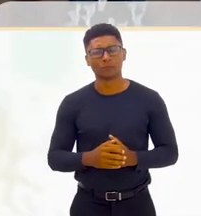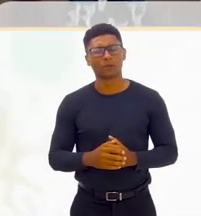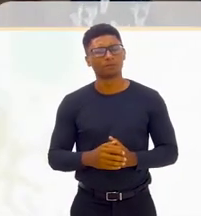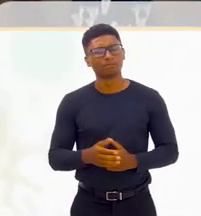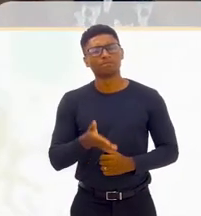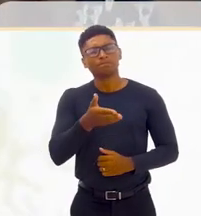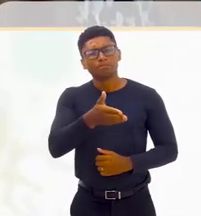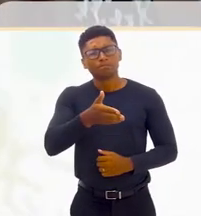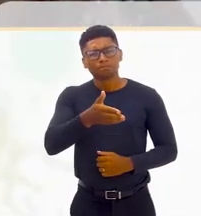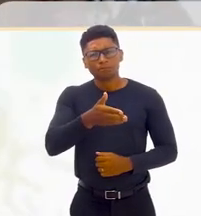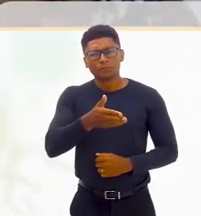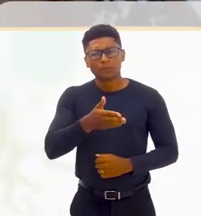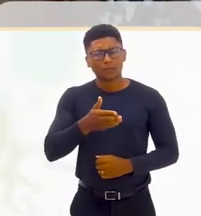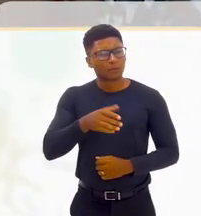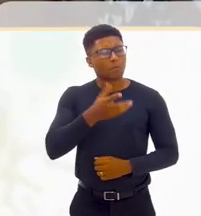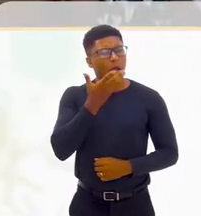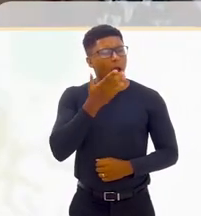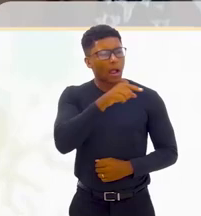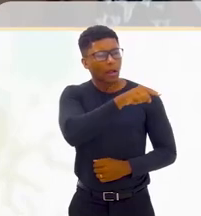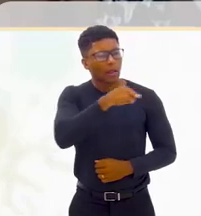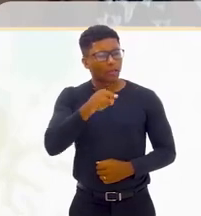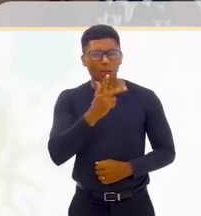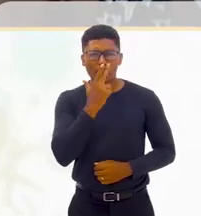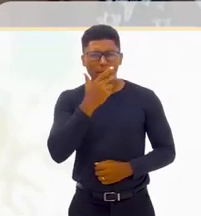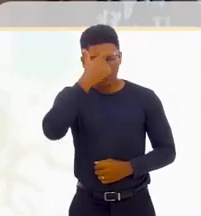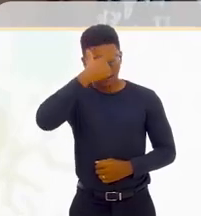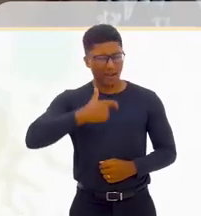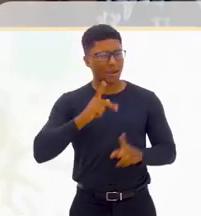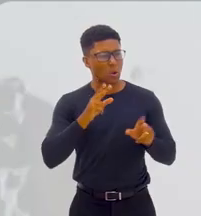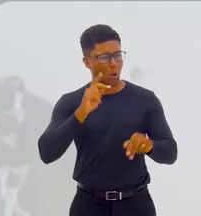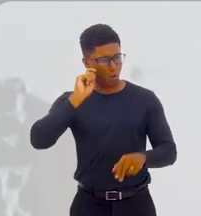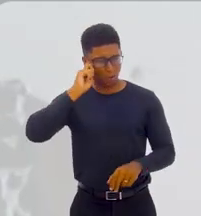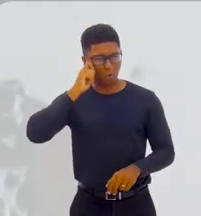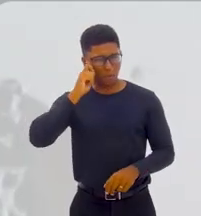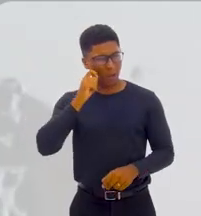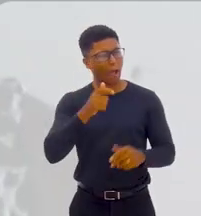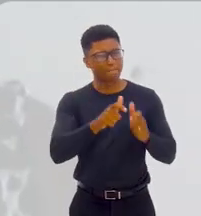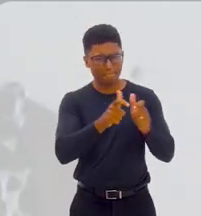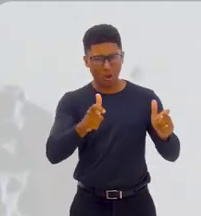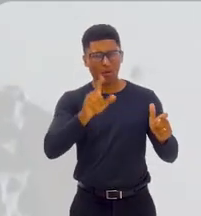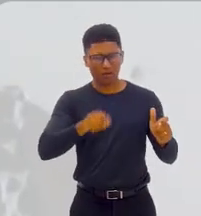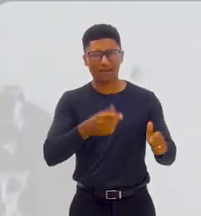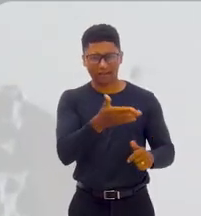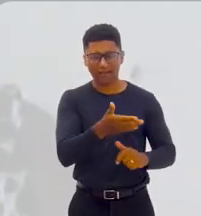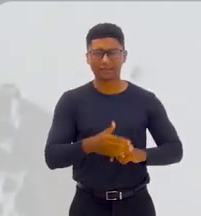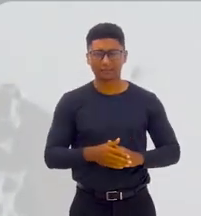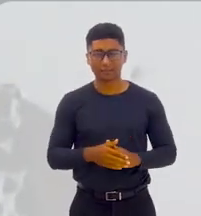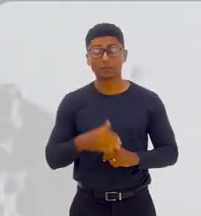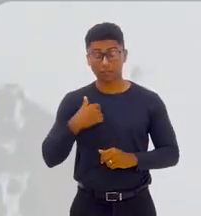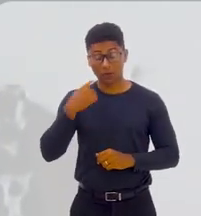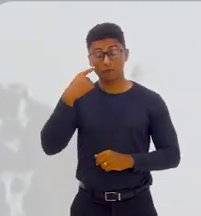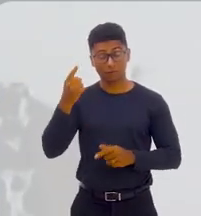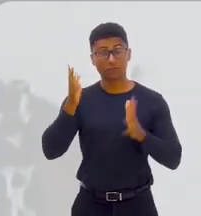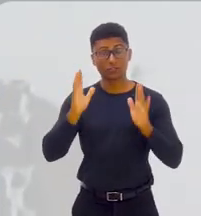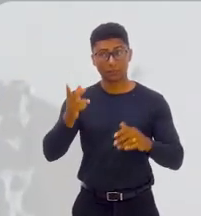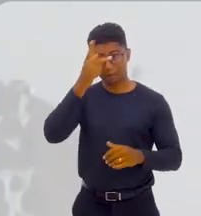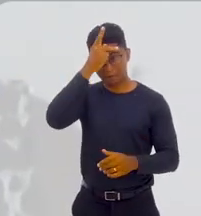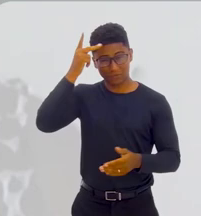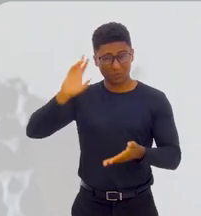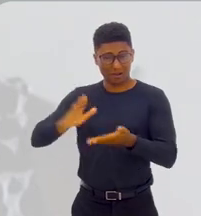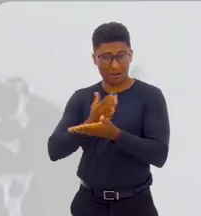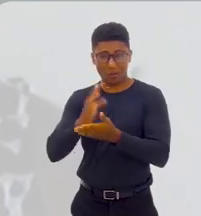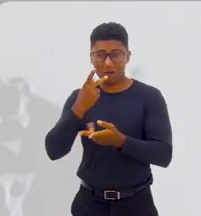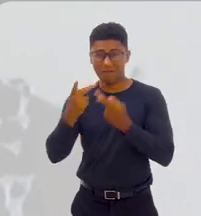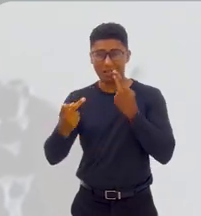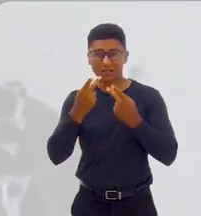E vai para adoção, são crianças que se parecem comigo, né? O que eu já venho falando, né? E até tem um artigo falando sobre isso, é